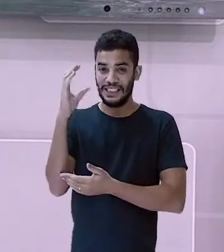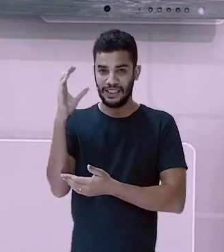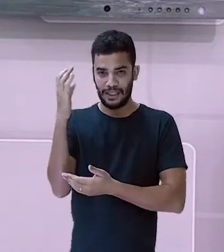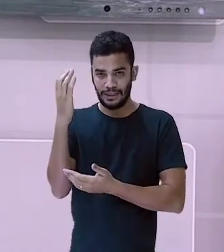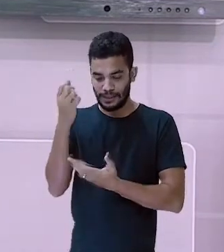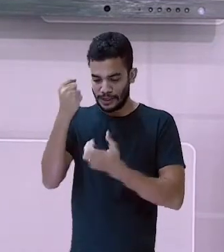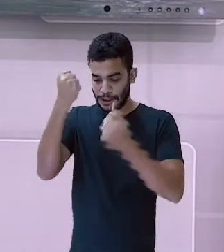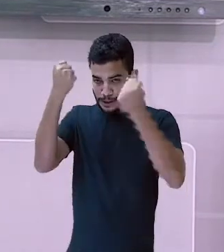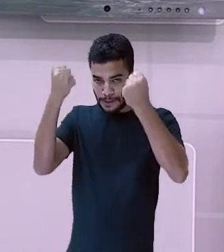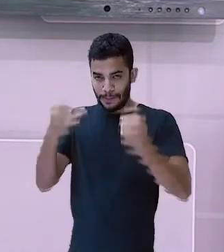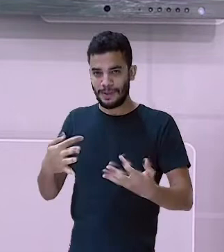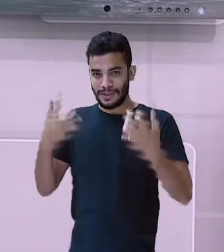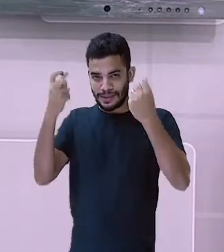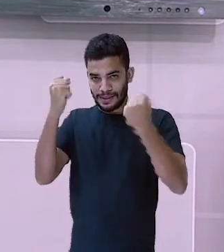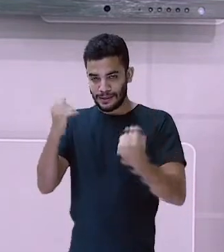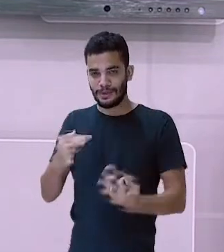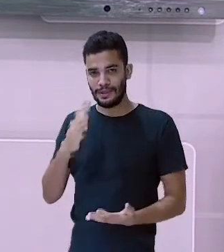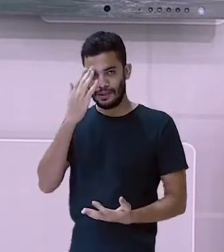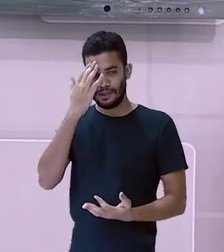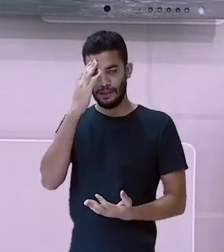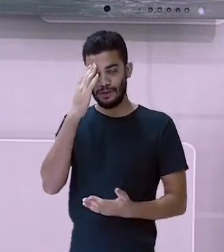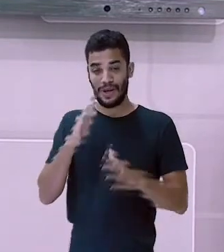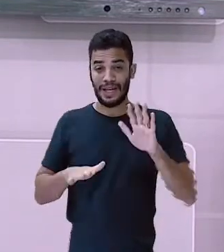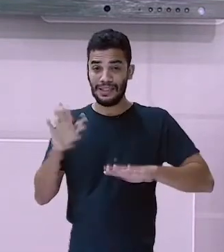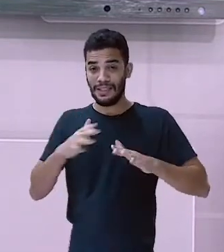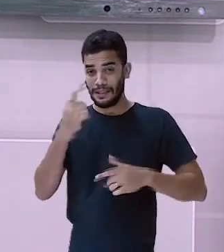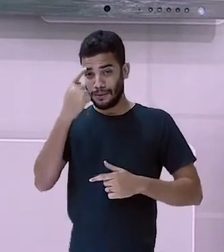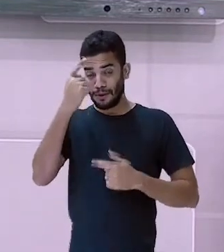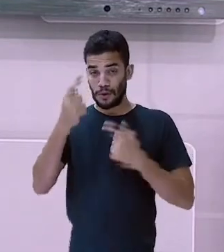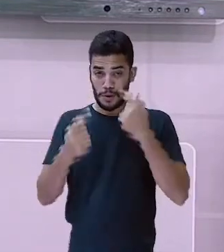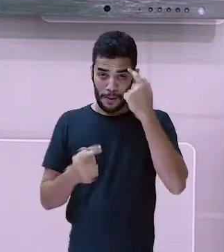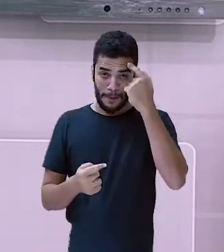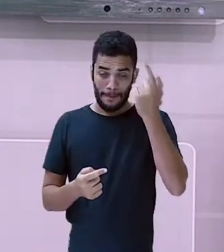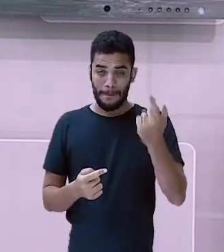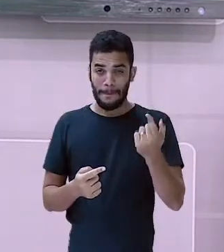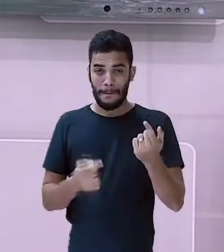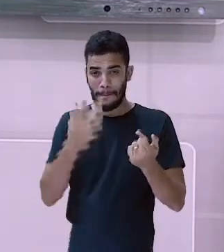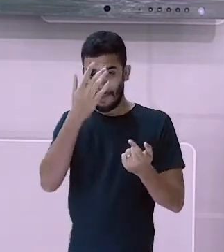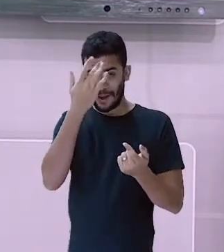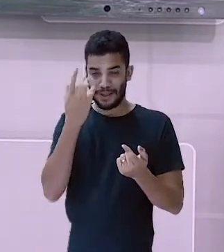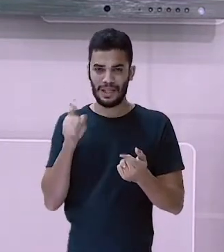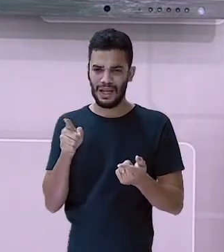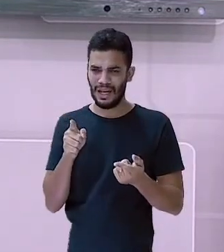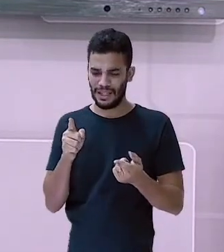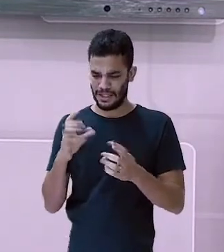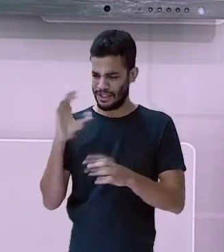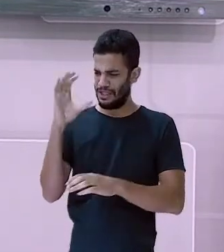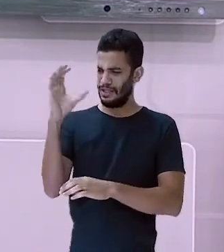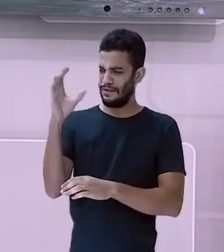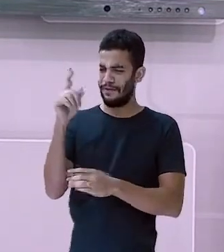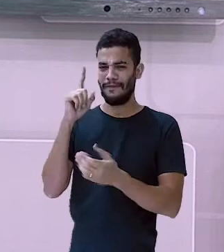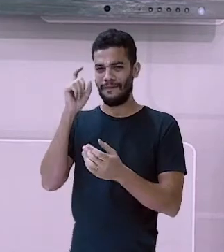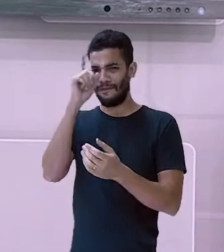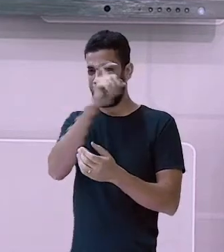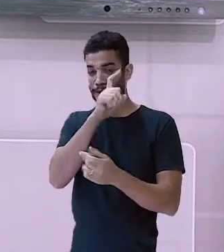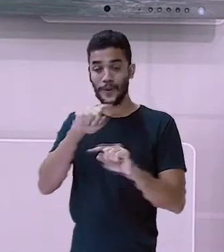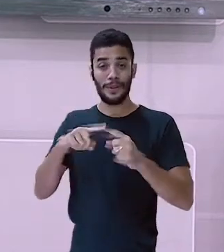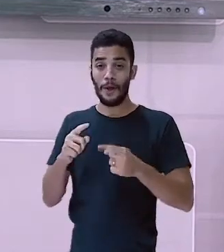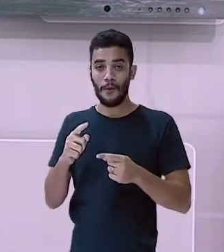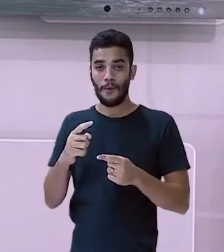só, a ciência ela não é distante da gente não é isso? Vem aqui, tipos de